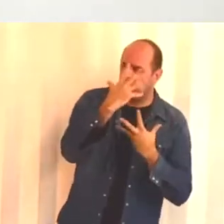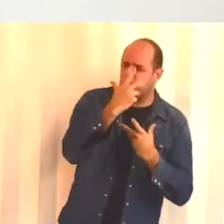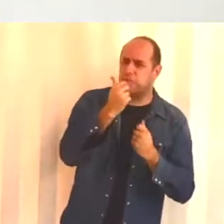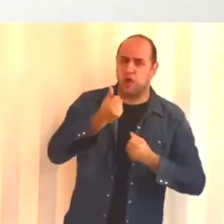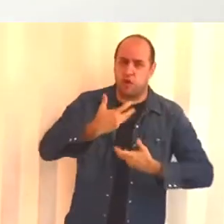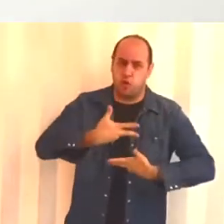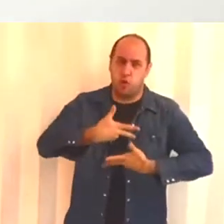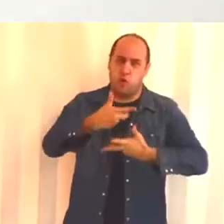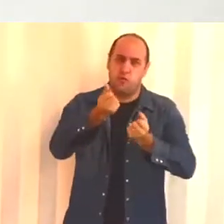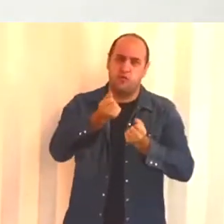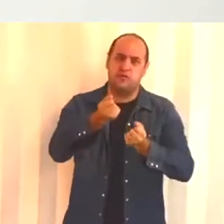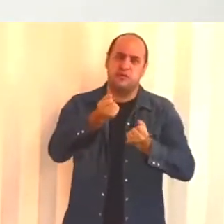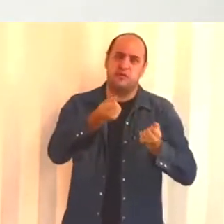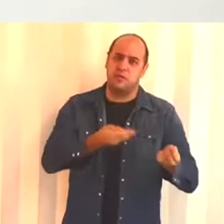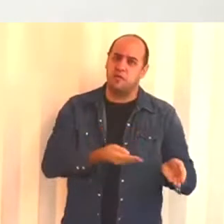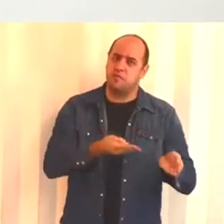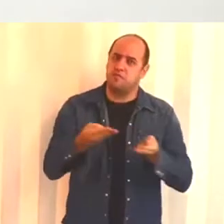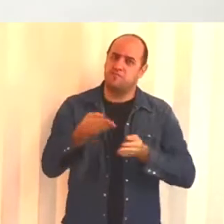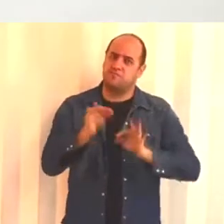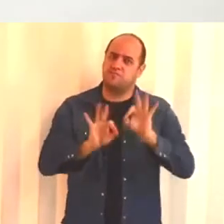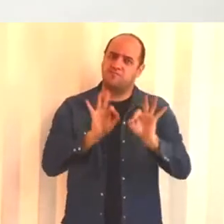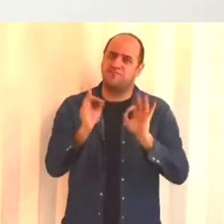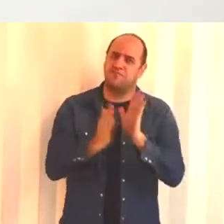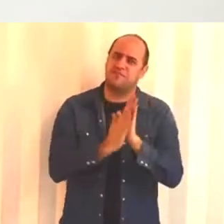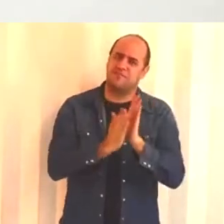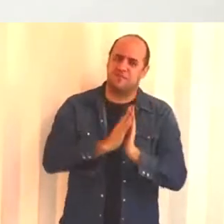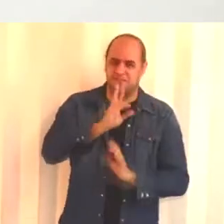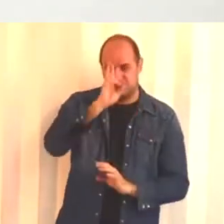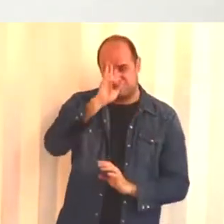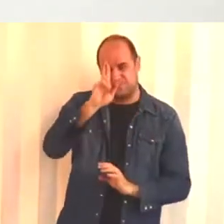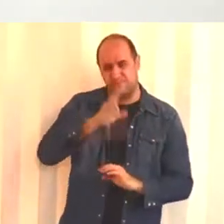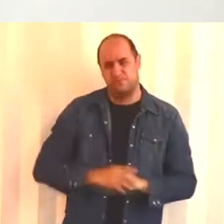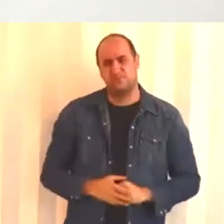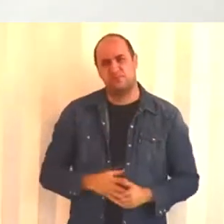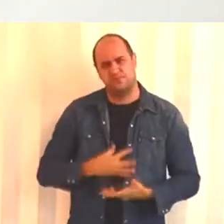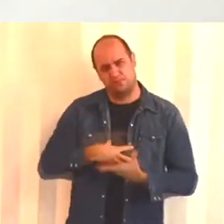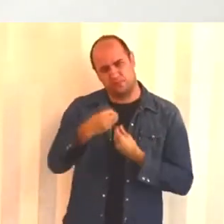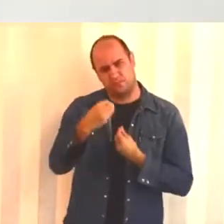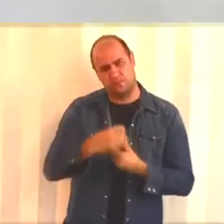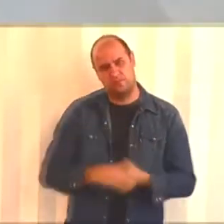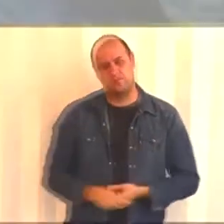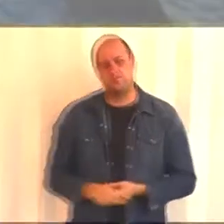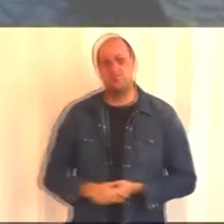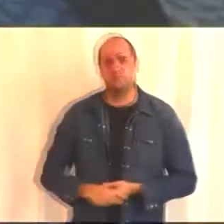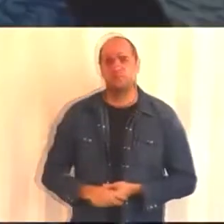nos convida e nos apresenta motivos para louvarmos ao Senhor. Leiamos, igreja.